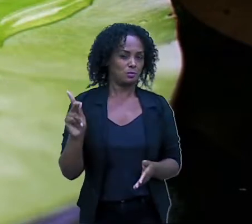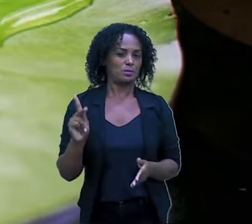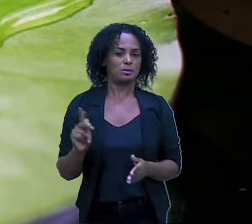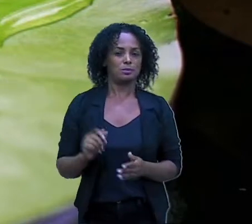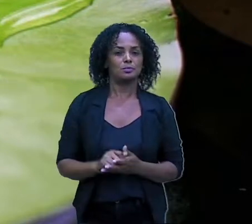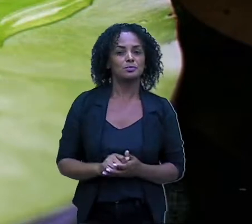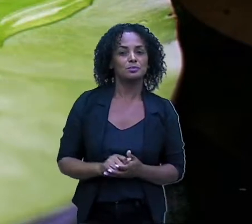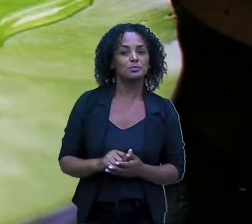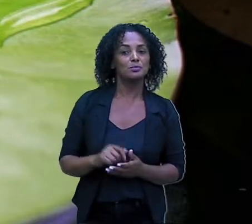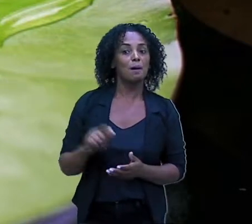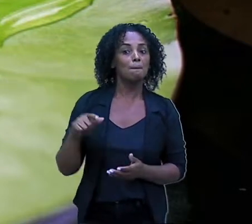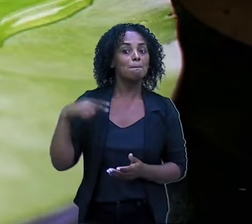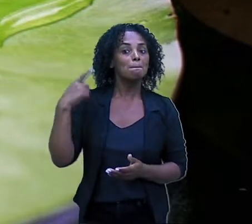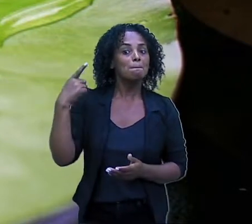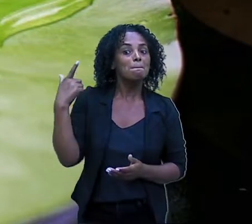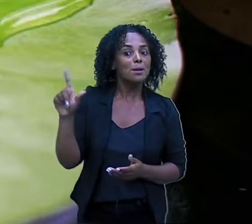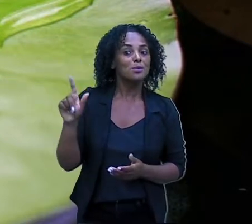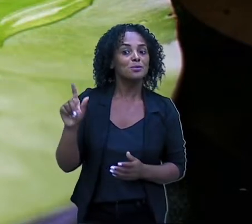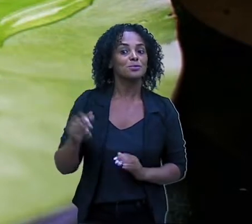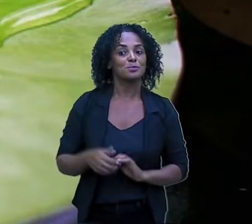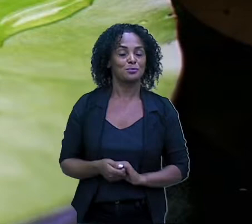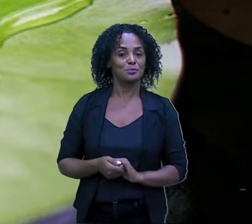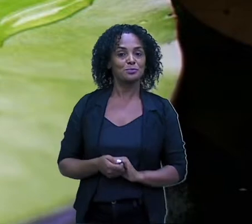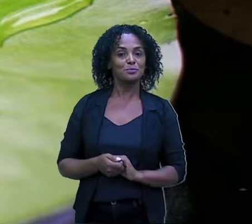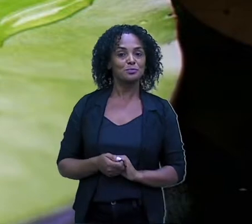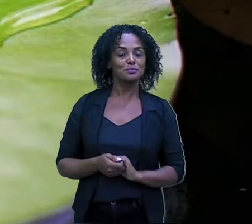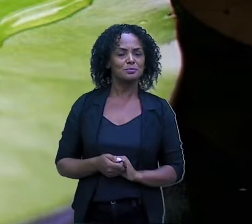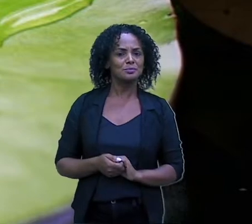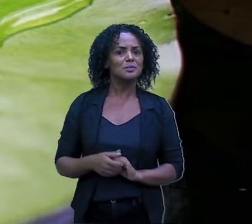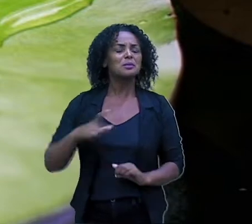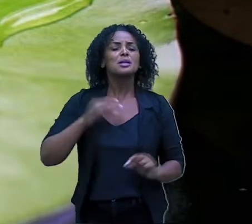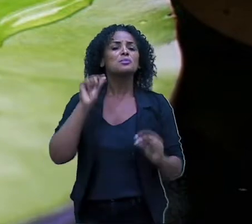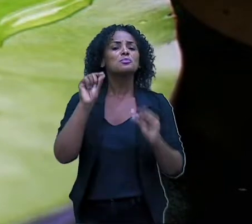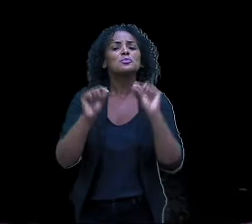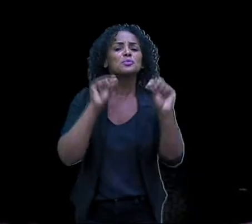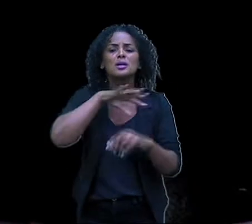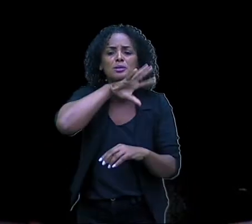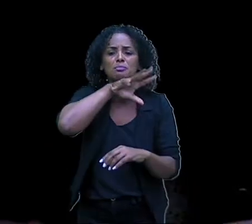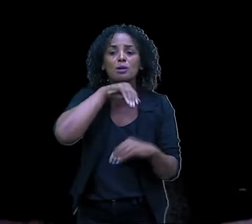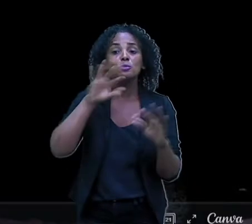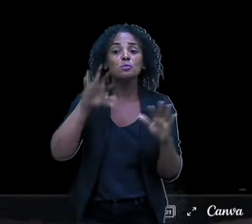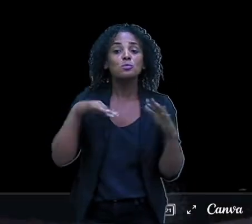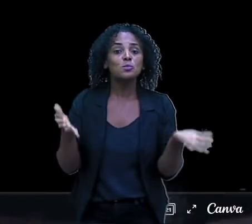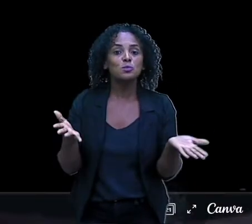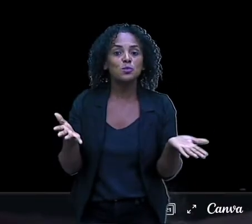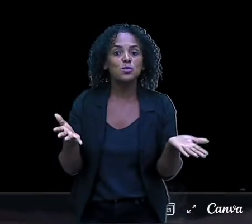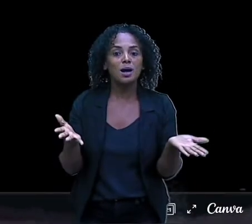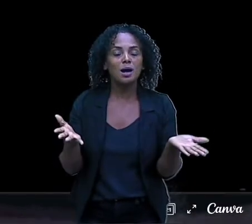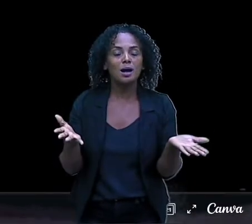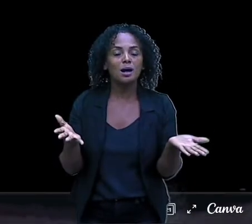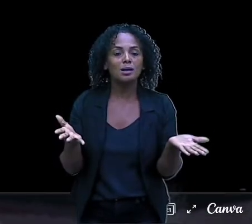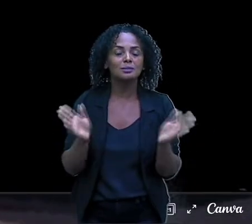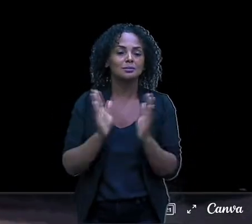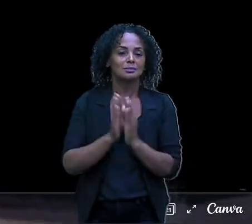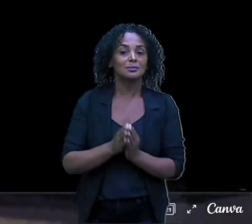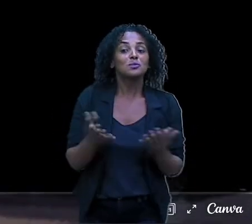Next. Continuando aí. O que mais temos de animal para o nosso memory